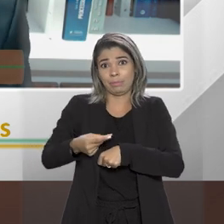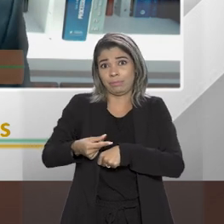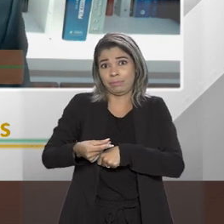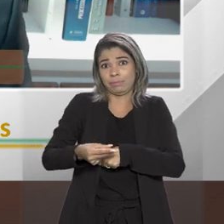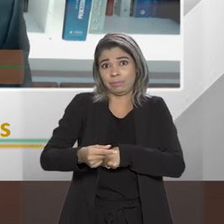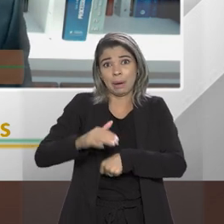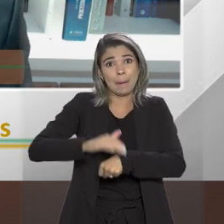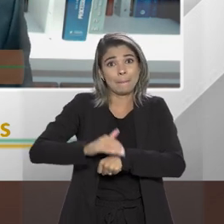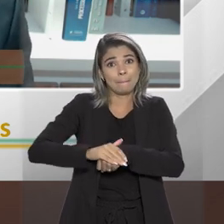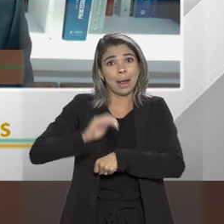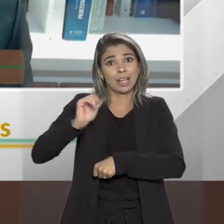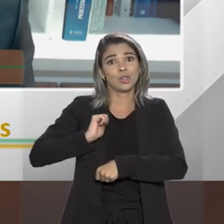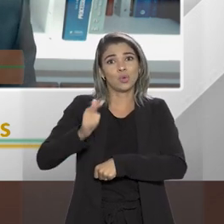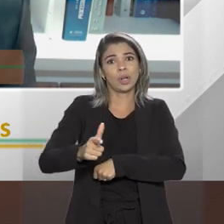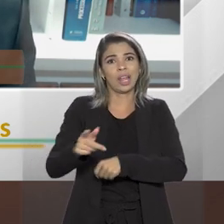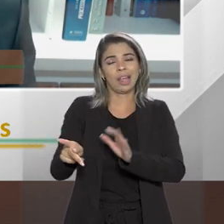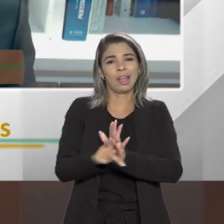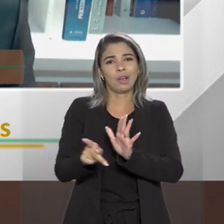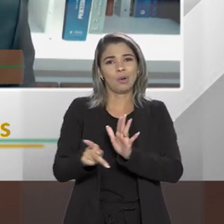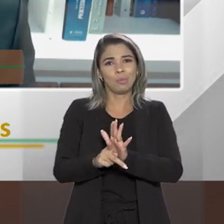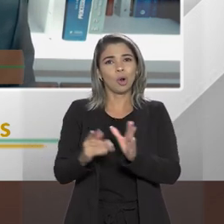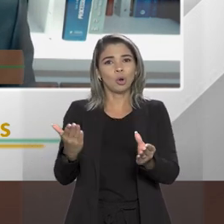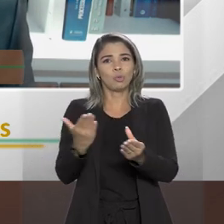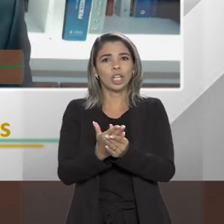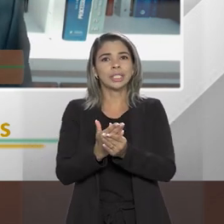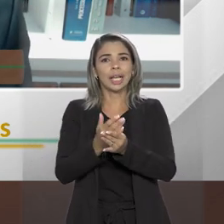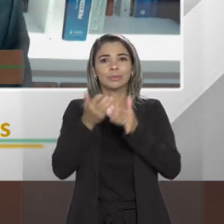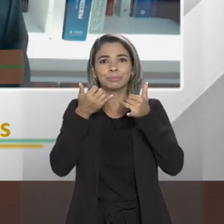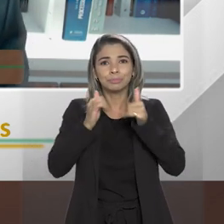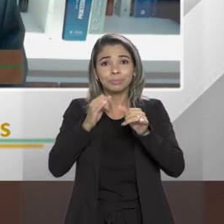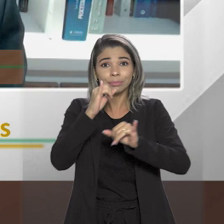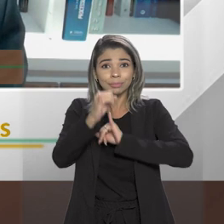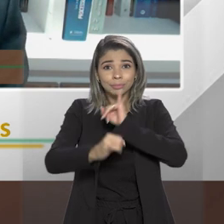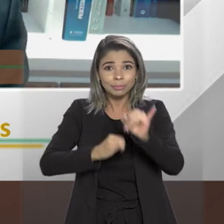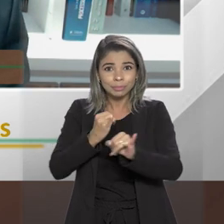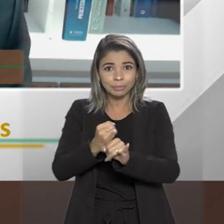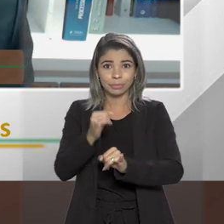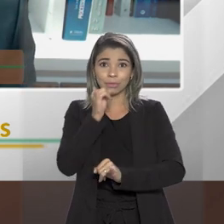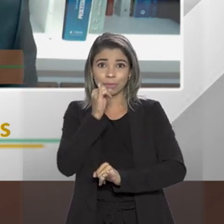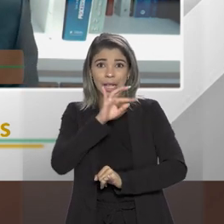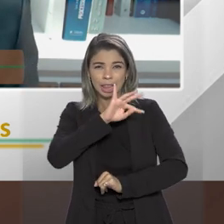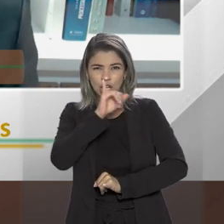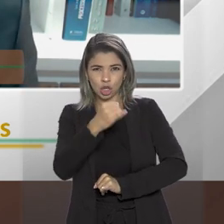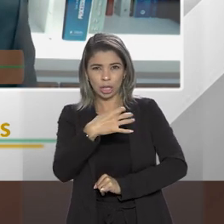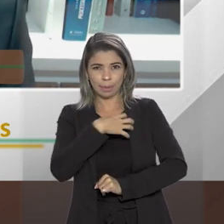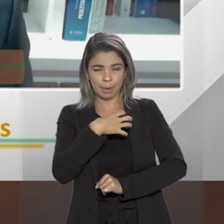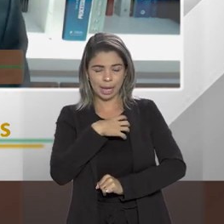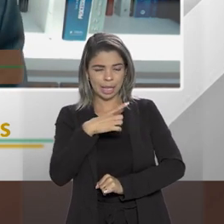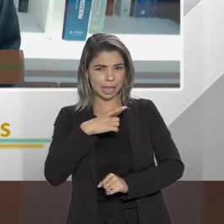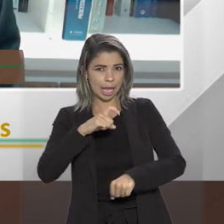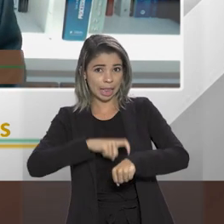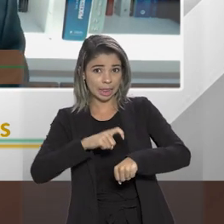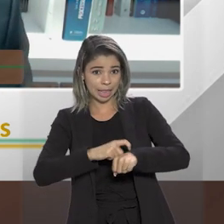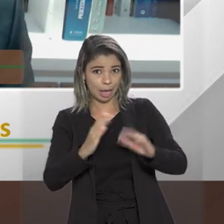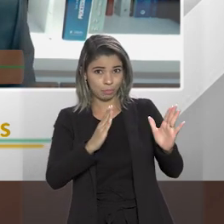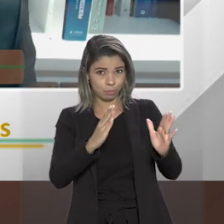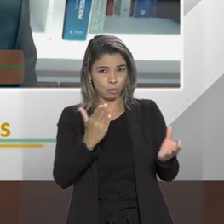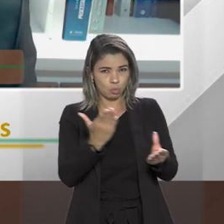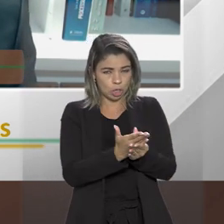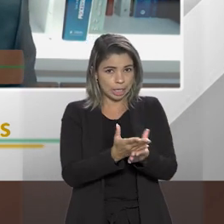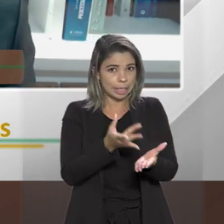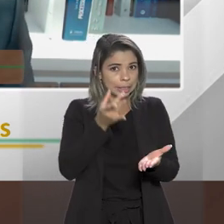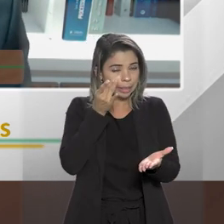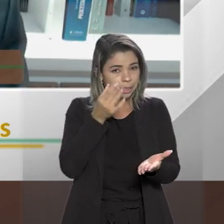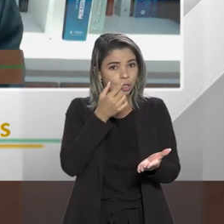maior do que os processos eletrônicos. No TJ da Bahia, por exemplo, o tempo médio de tramitação de um processo físico é de 8 anos e